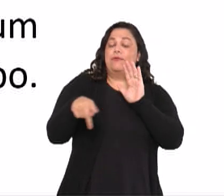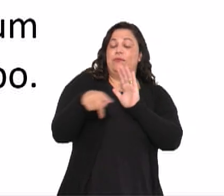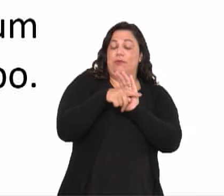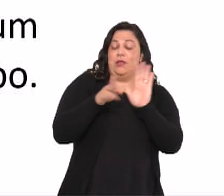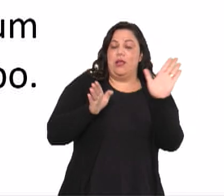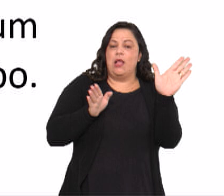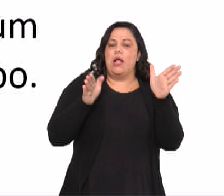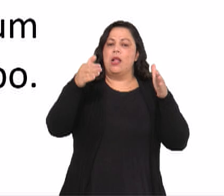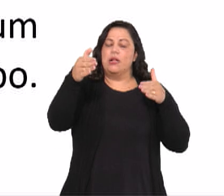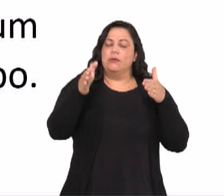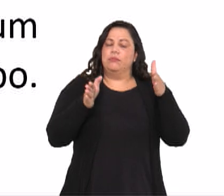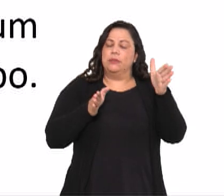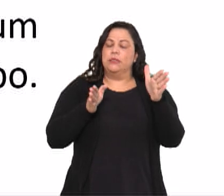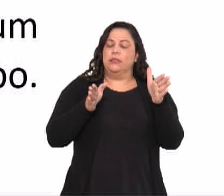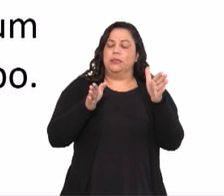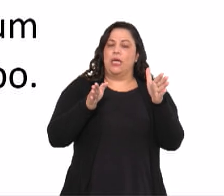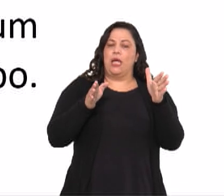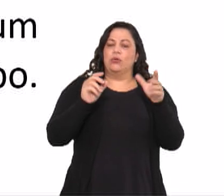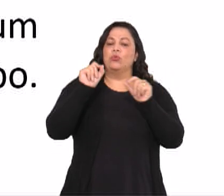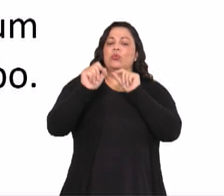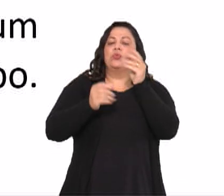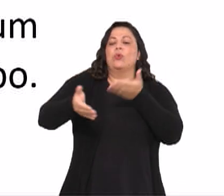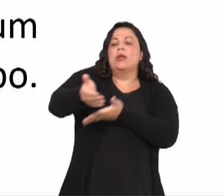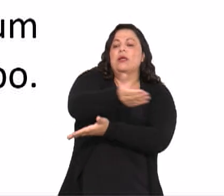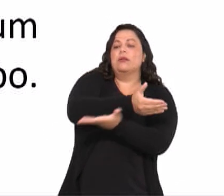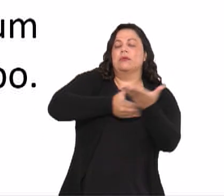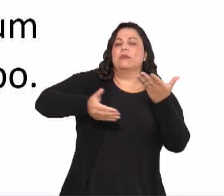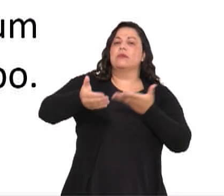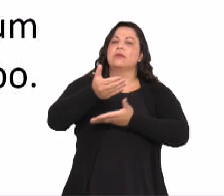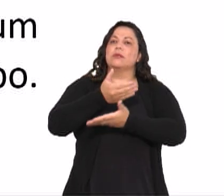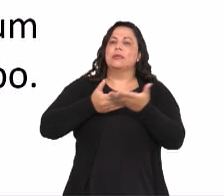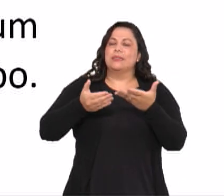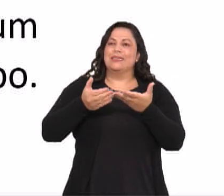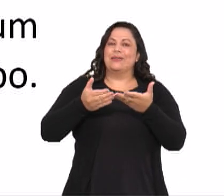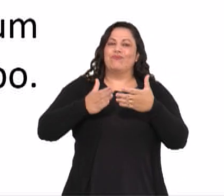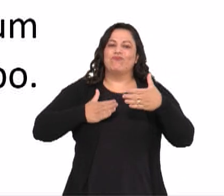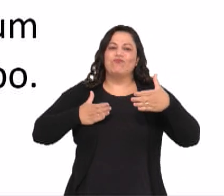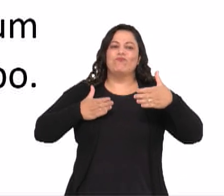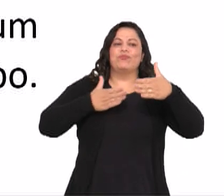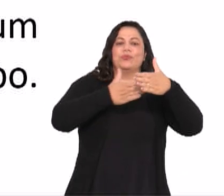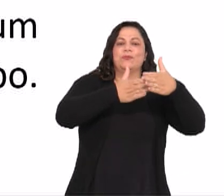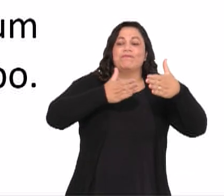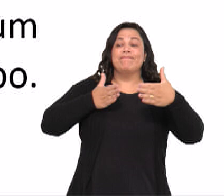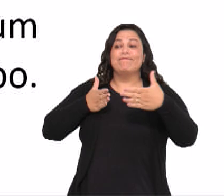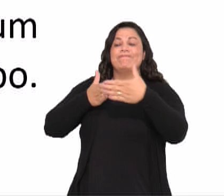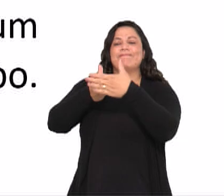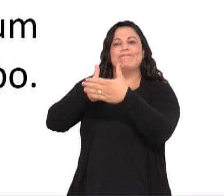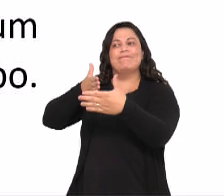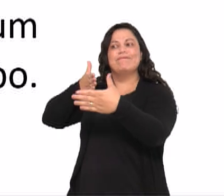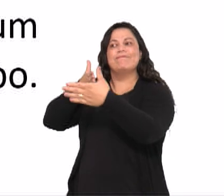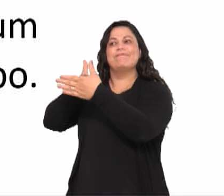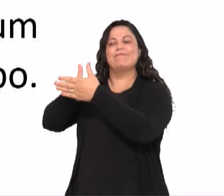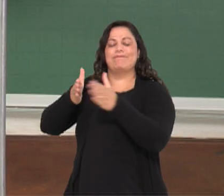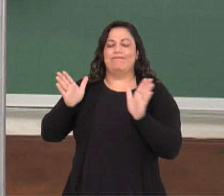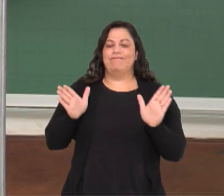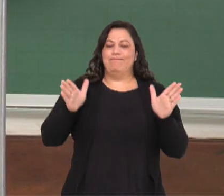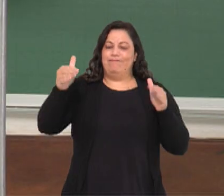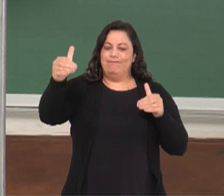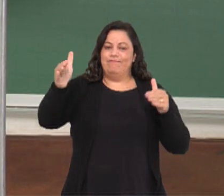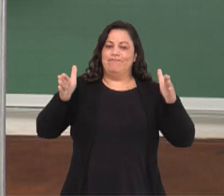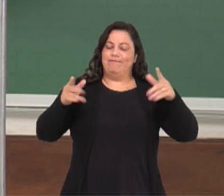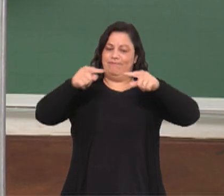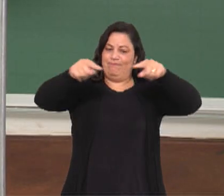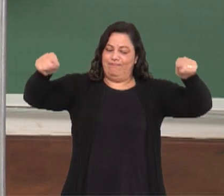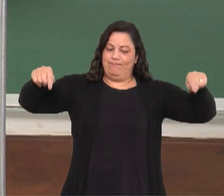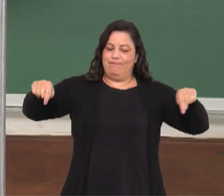relações de poder. Então, através de relações de poder são criadas fronteiras, né? Então, e aí lembra, né? Estamos falando do Paraná, nós